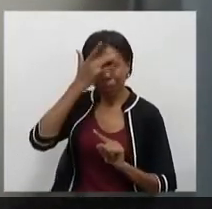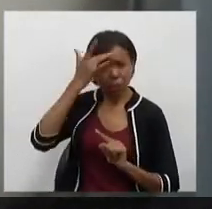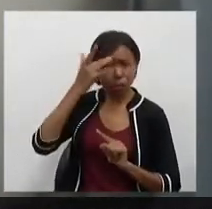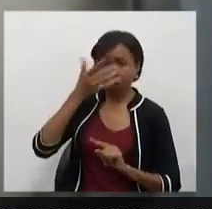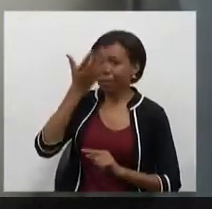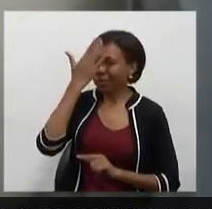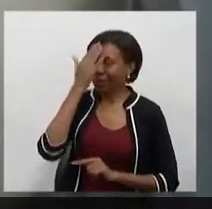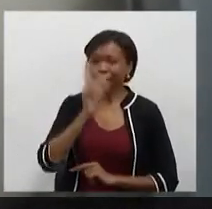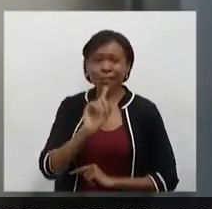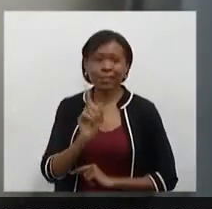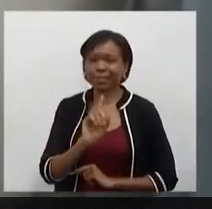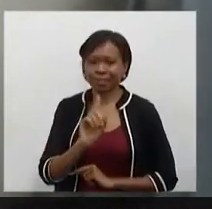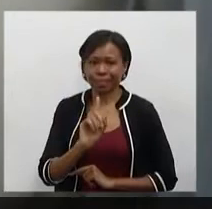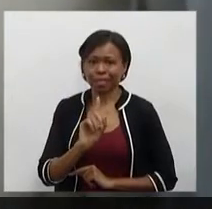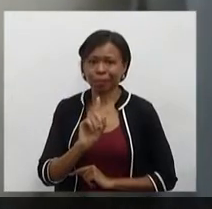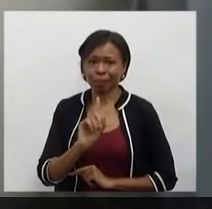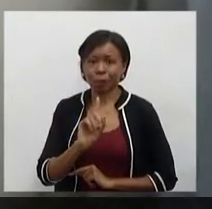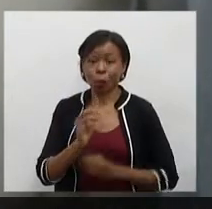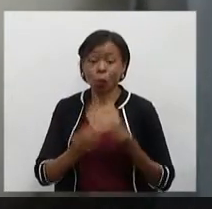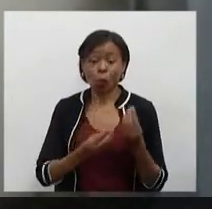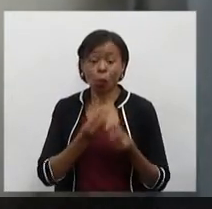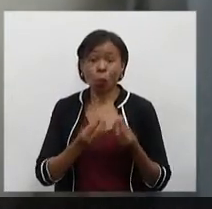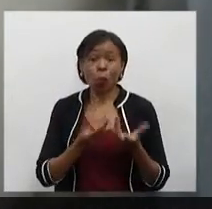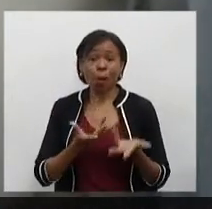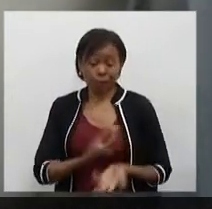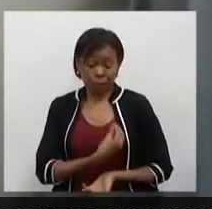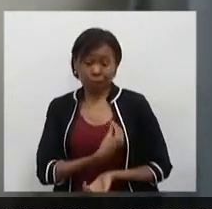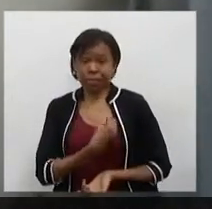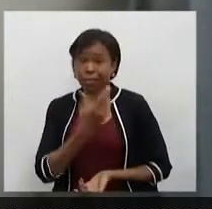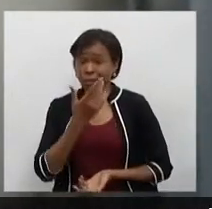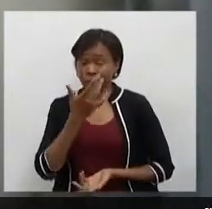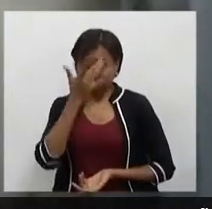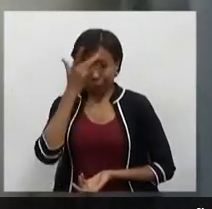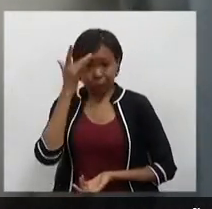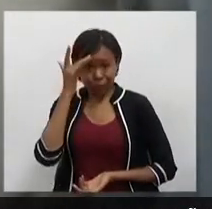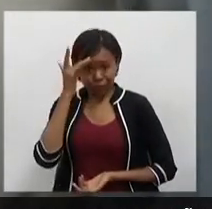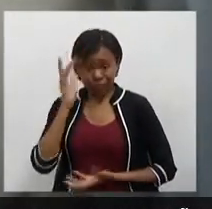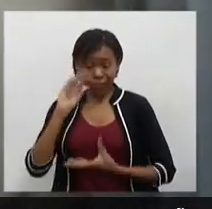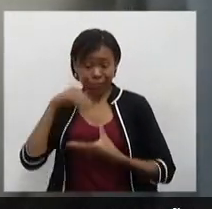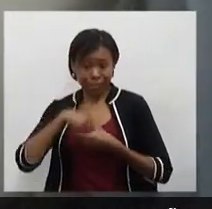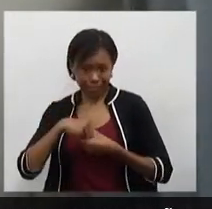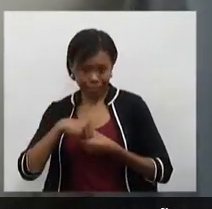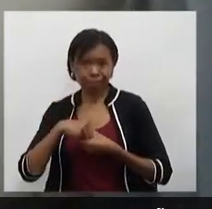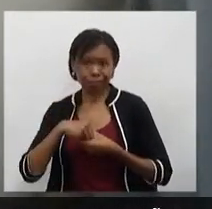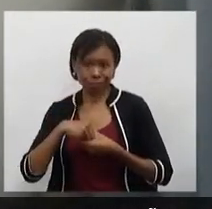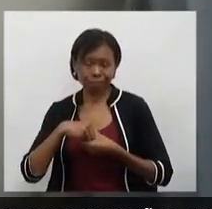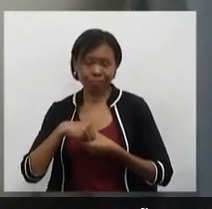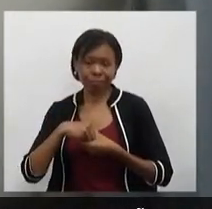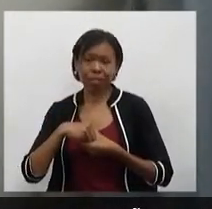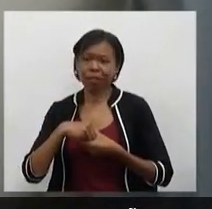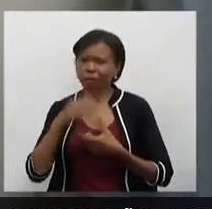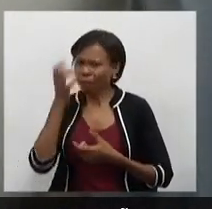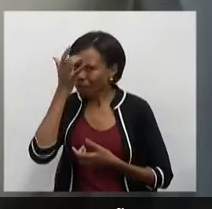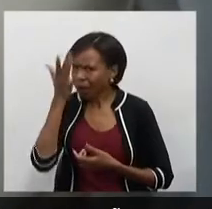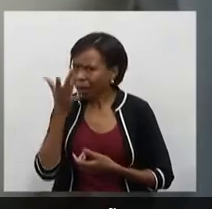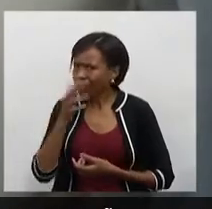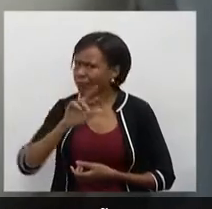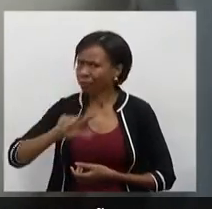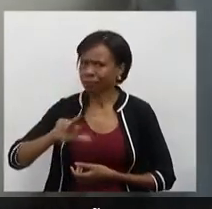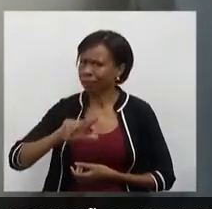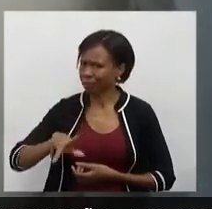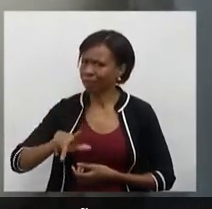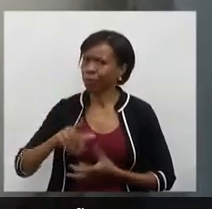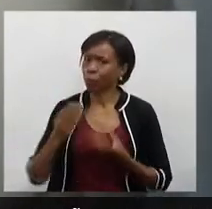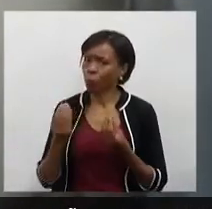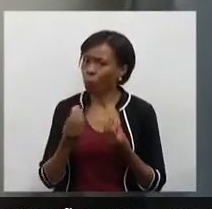processo, né? E a gente sabe que não é fácil. Existem muitos pais aqui, muitas mães aqui que batalham